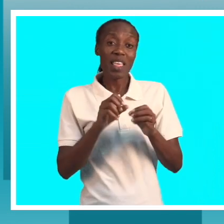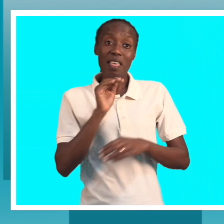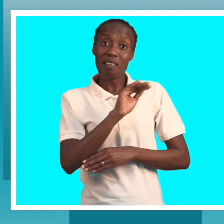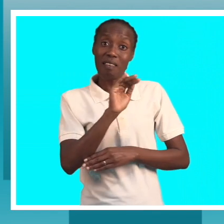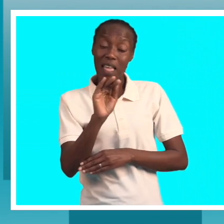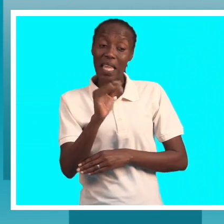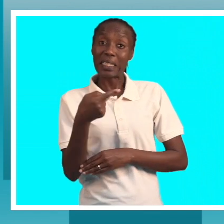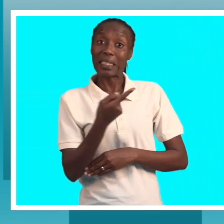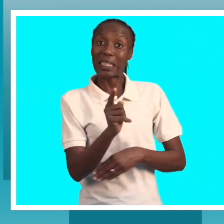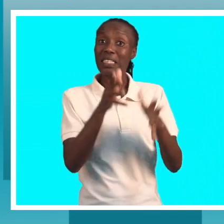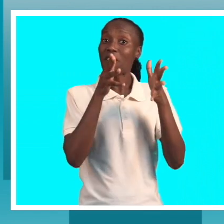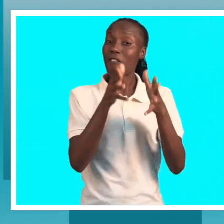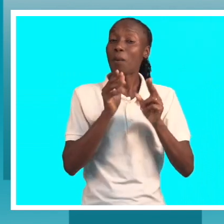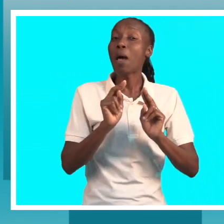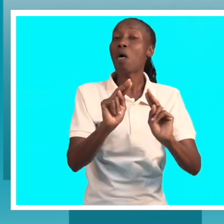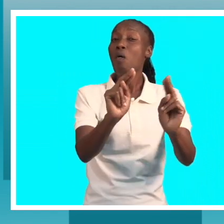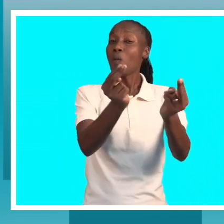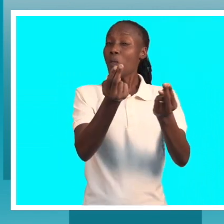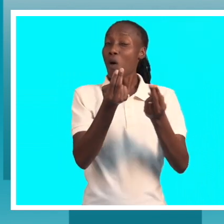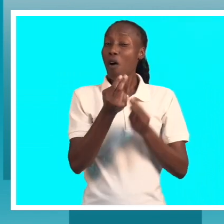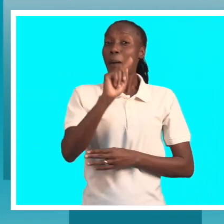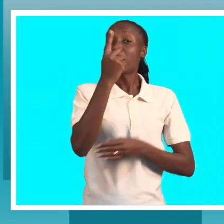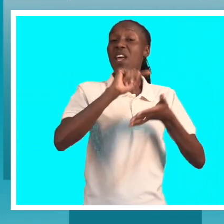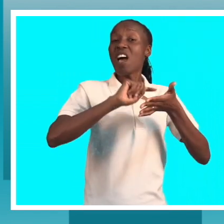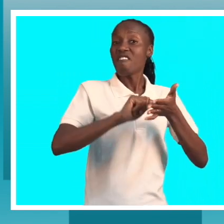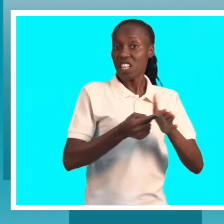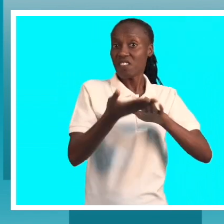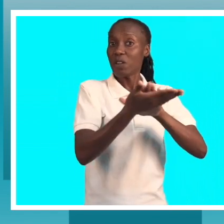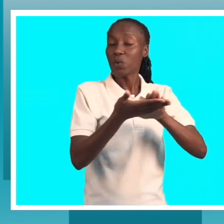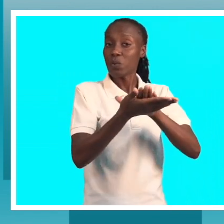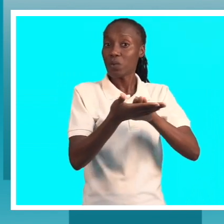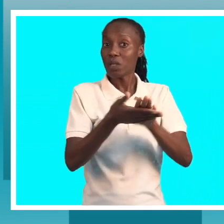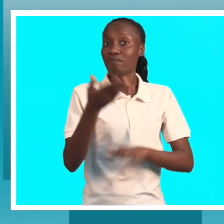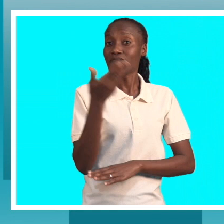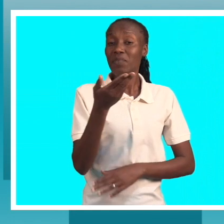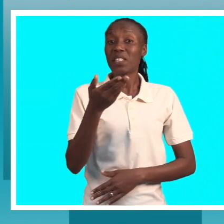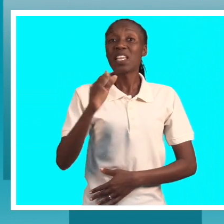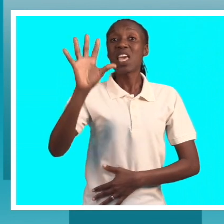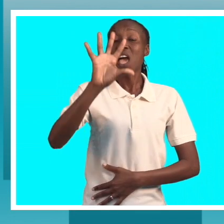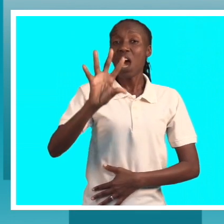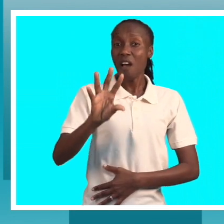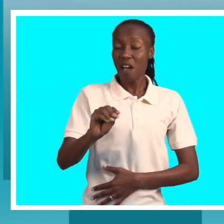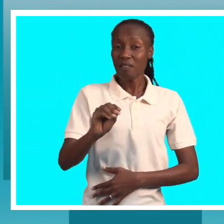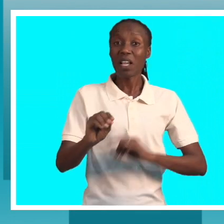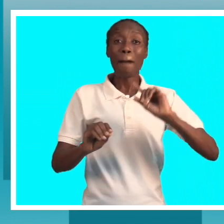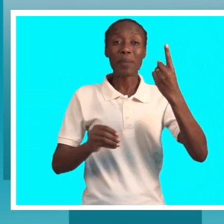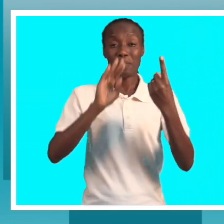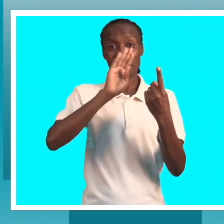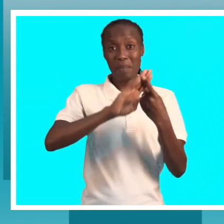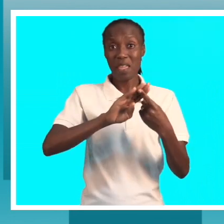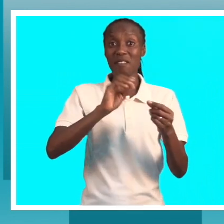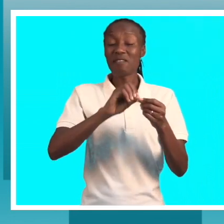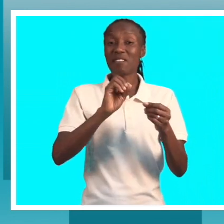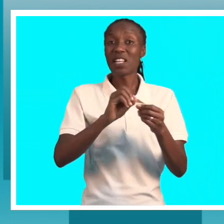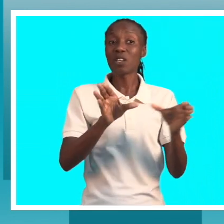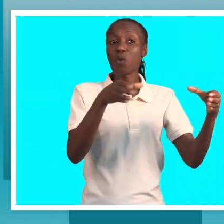novo molde que se vai usar pela primeira vez cá em África, em que o primeiro classificado de cada grupo